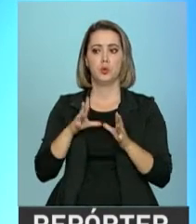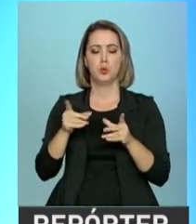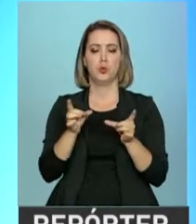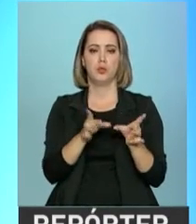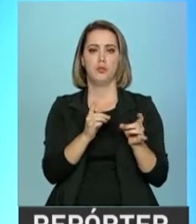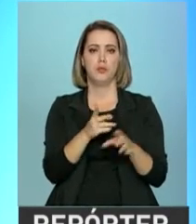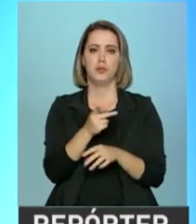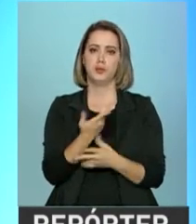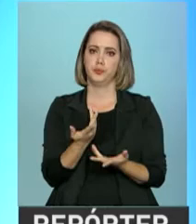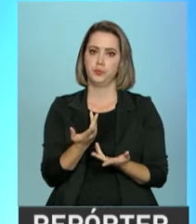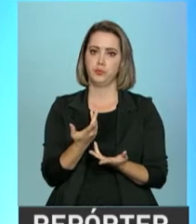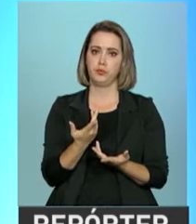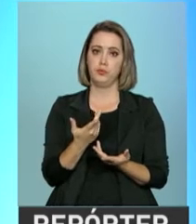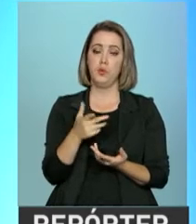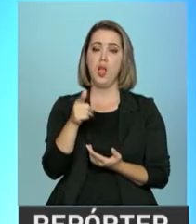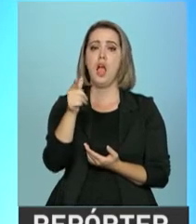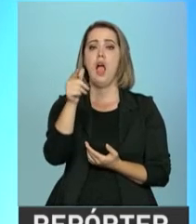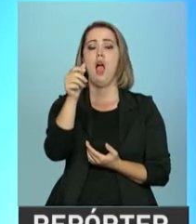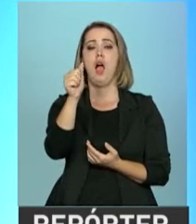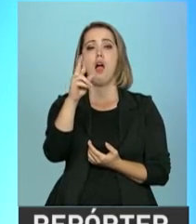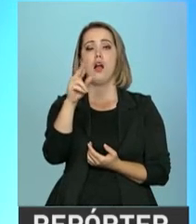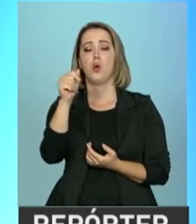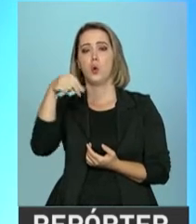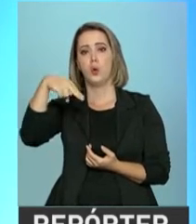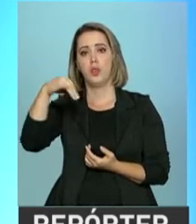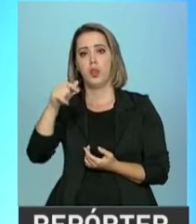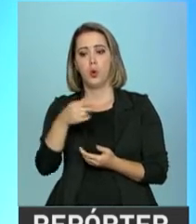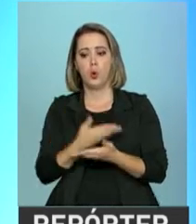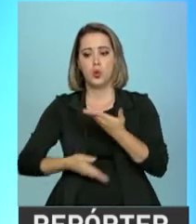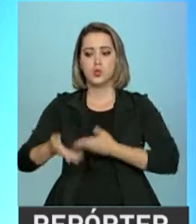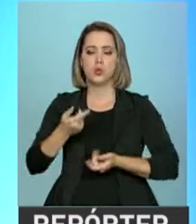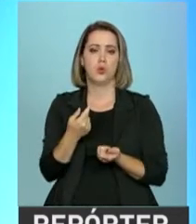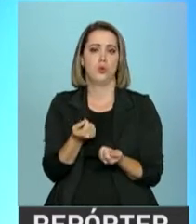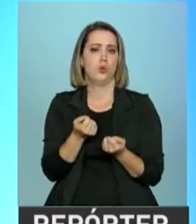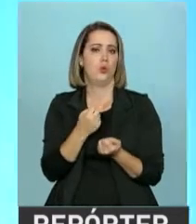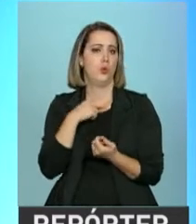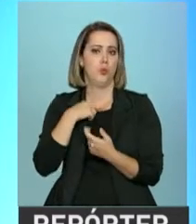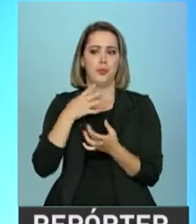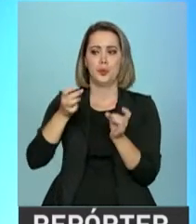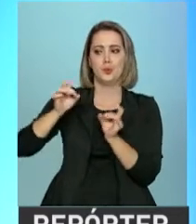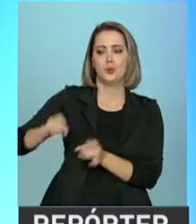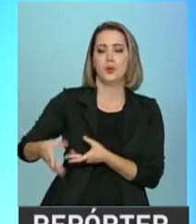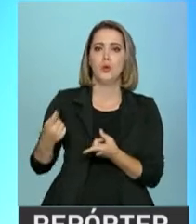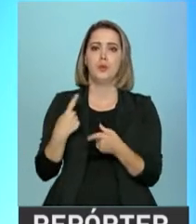para nós do Brasil é uma coisa importantíssima e não pode ser desvalorizado